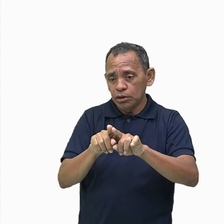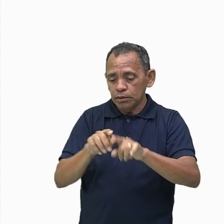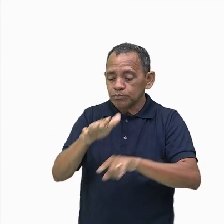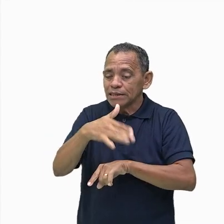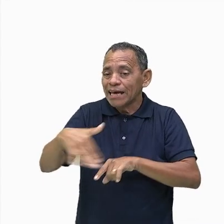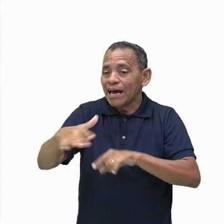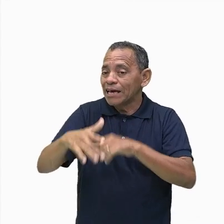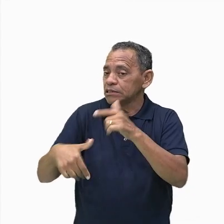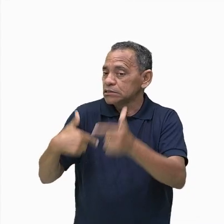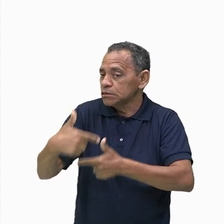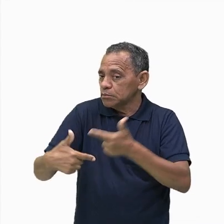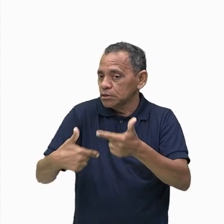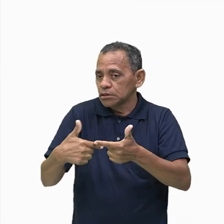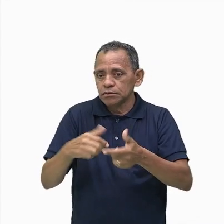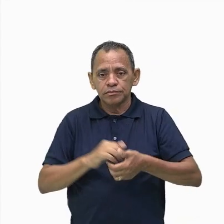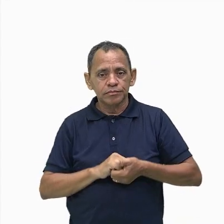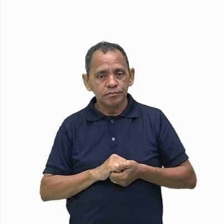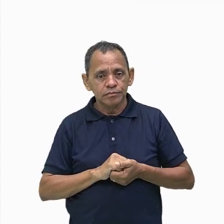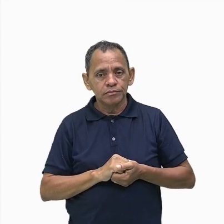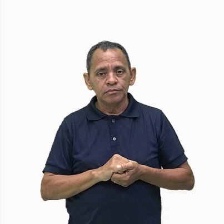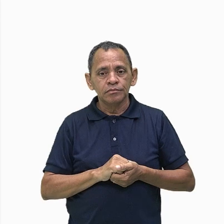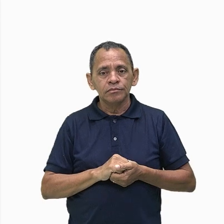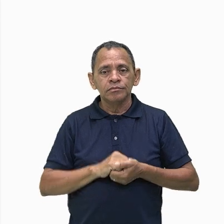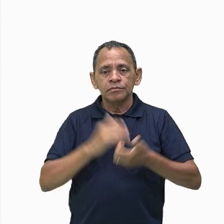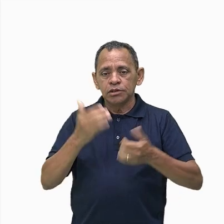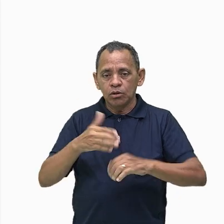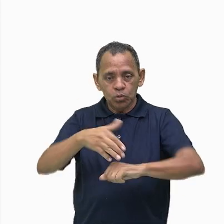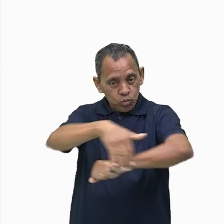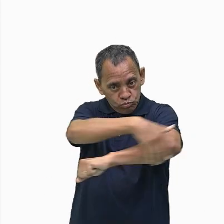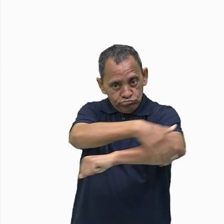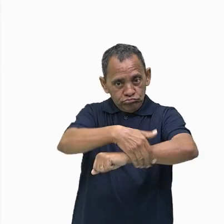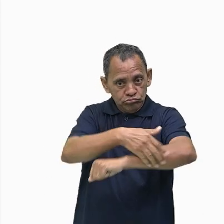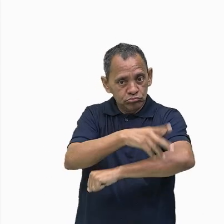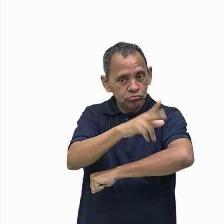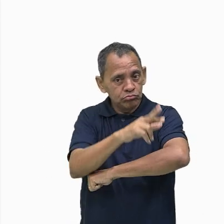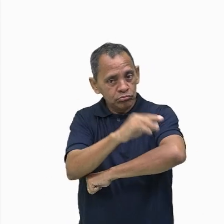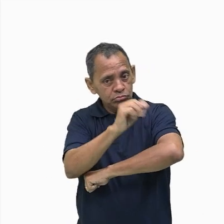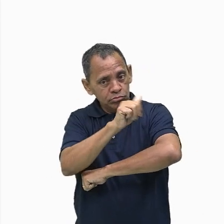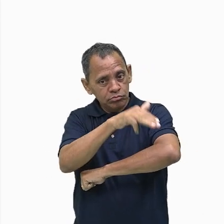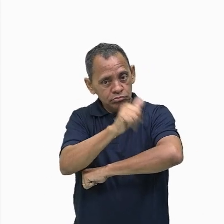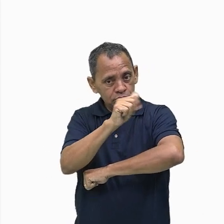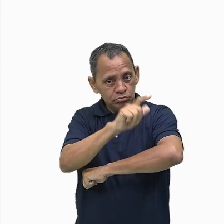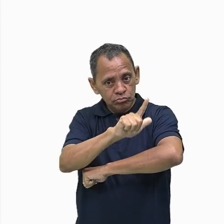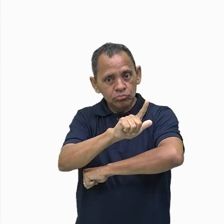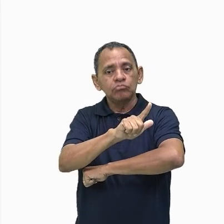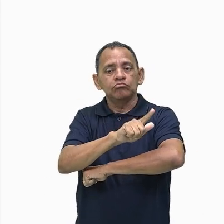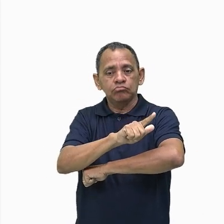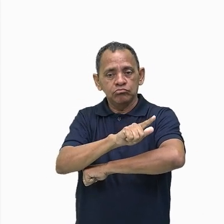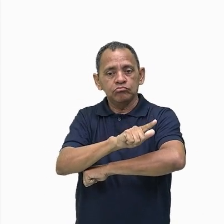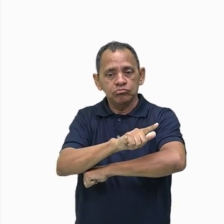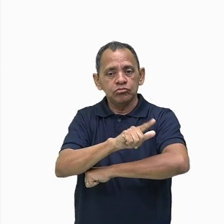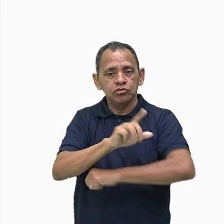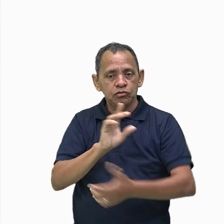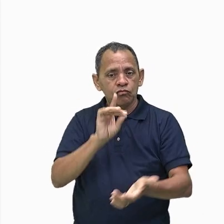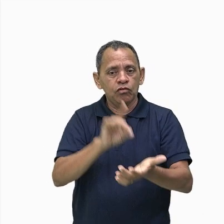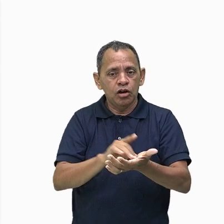de trabalho, tá? Então, os ramais eles acabam desempenhando, né, um